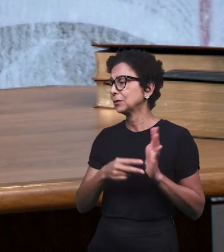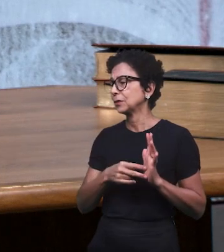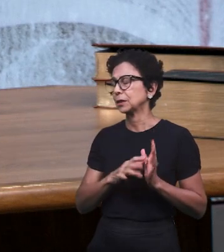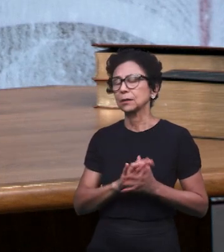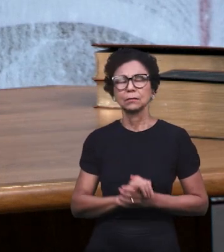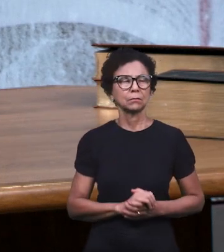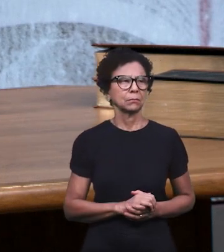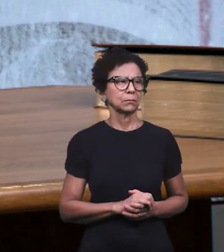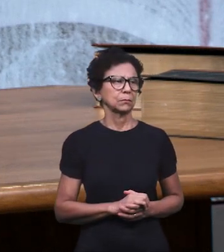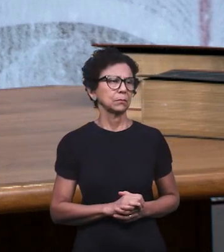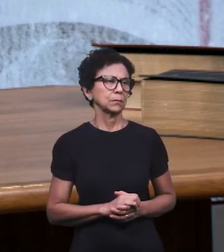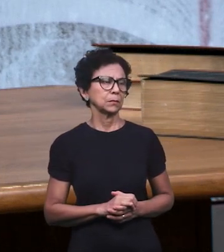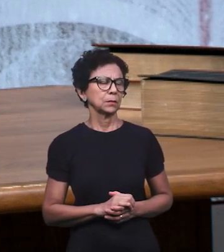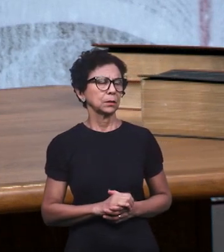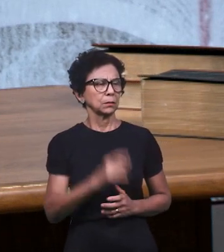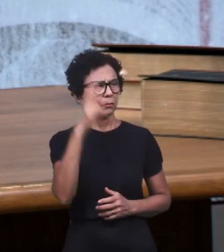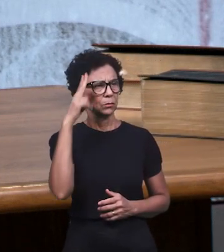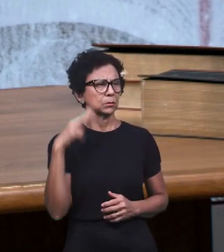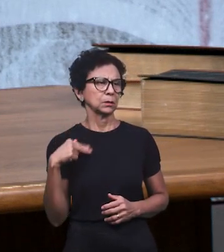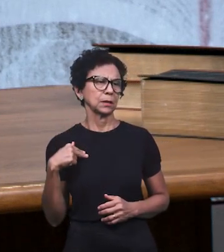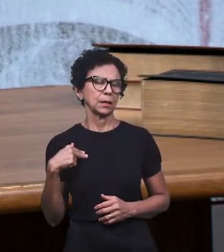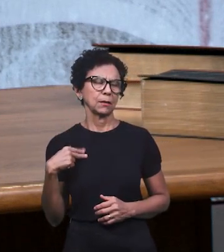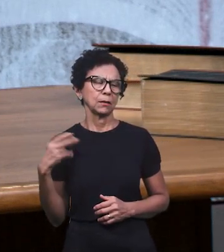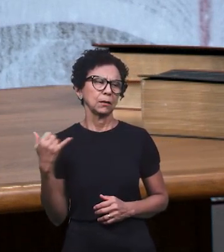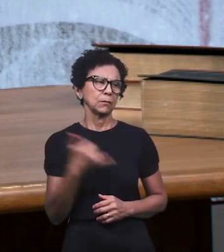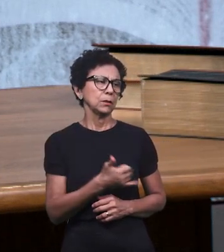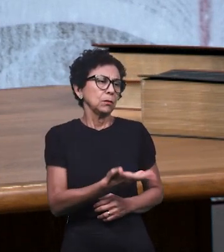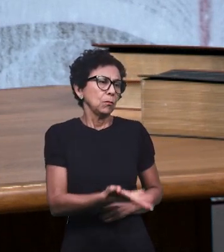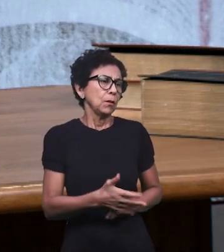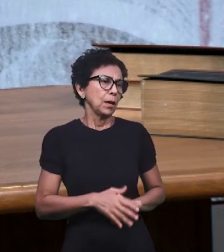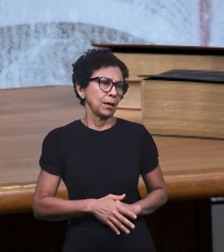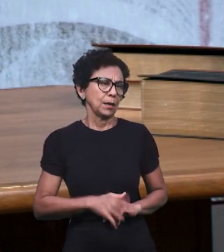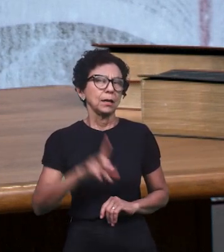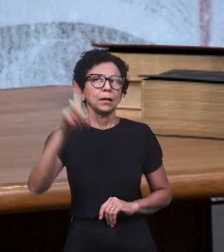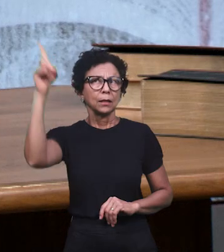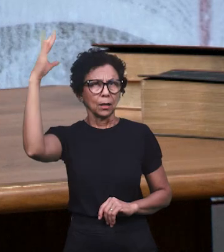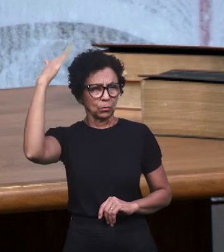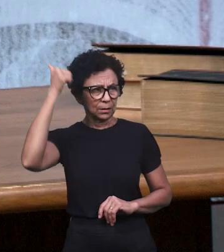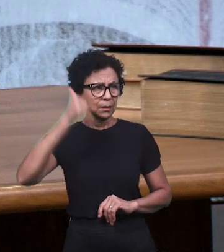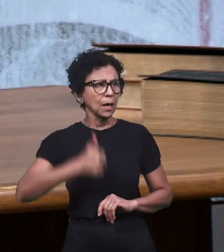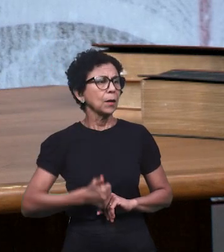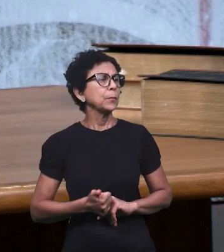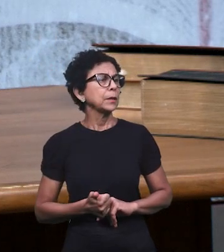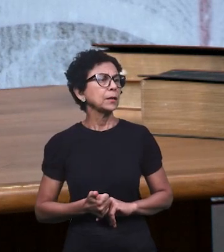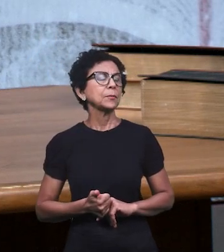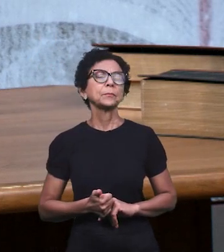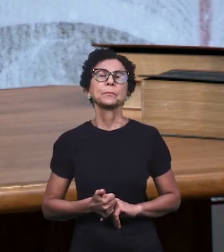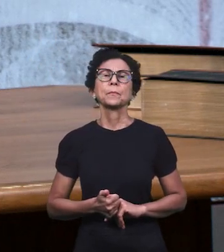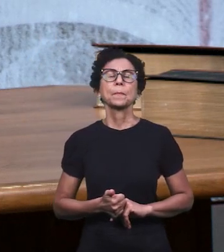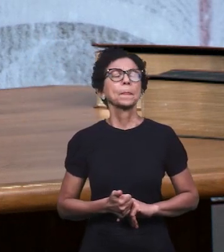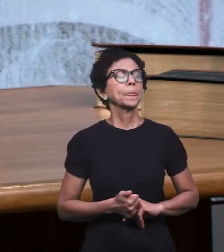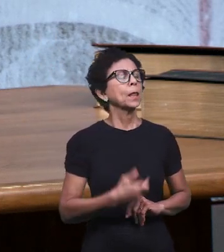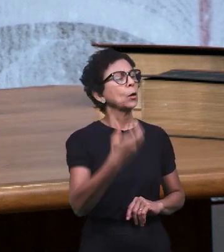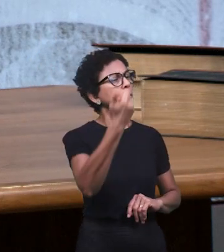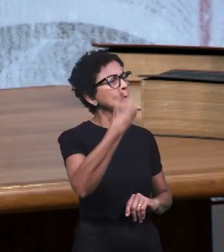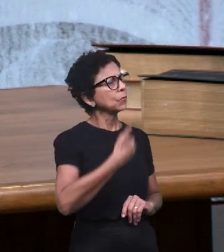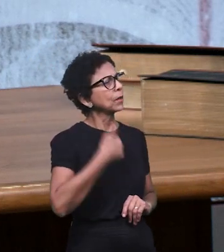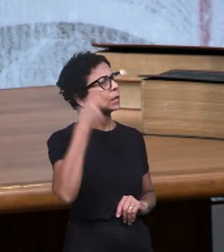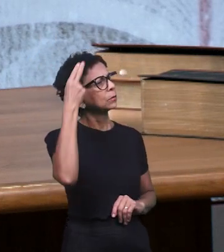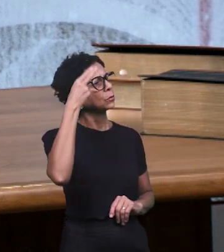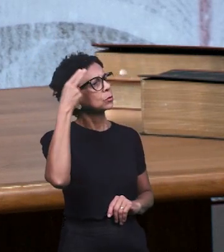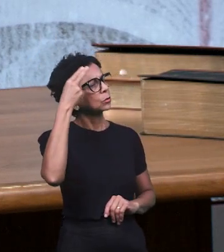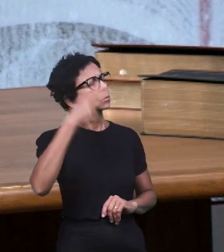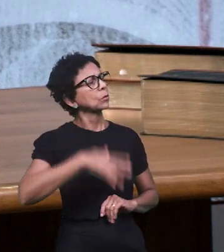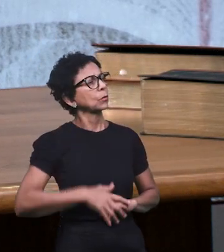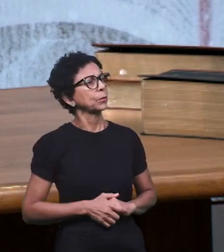Contai-mo, peço-vos. Então contou o copeiro Mor o seu sonho a José e disse-lhe: